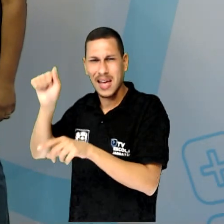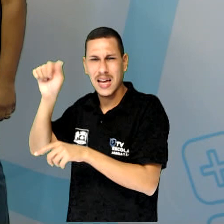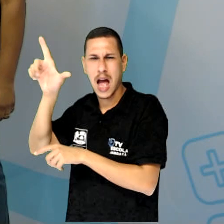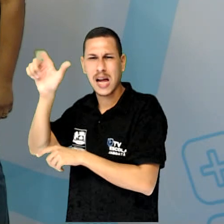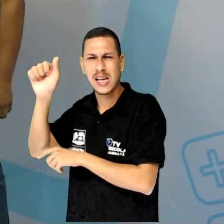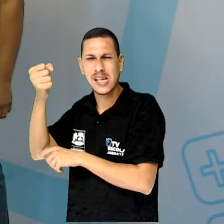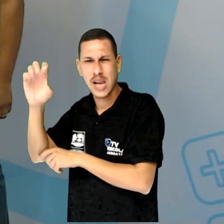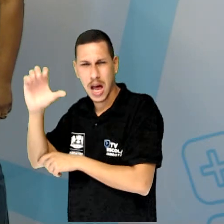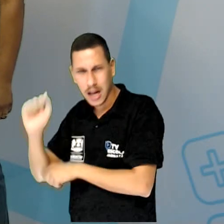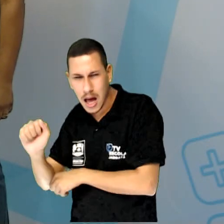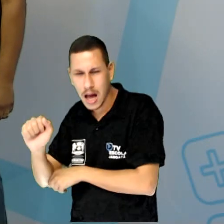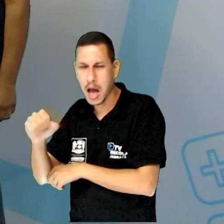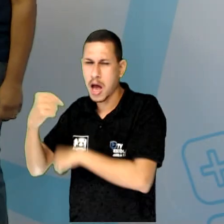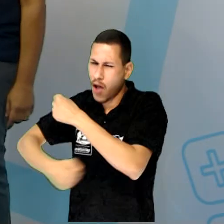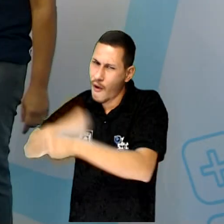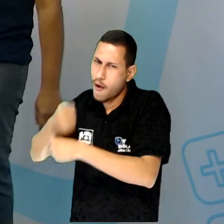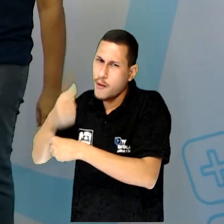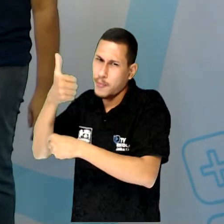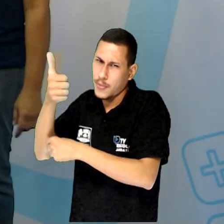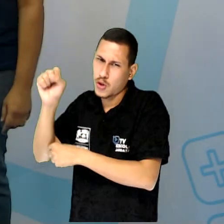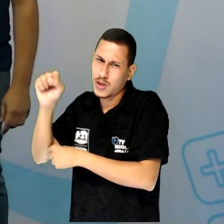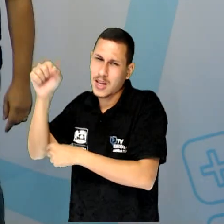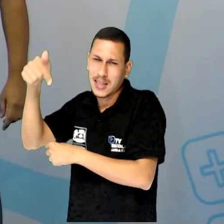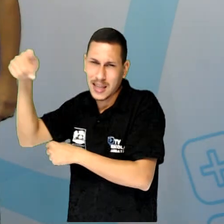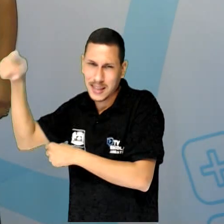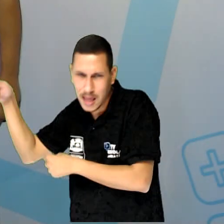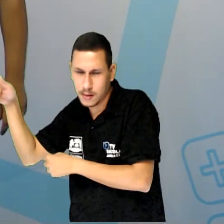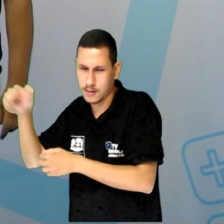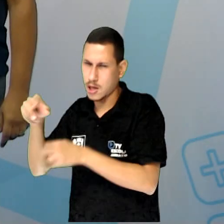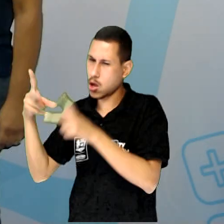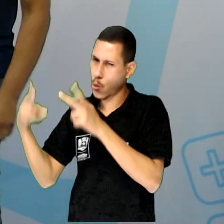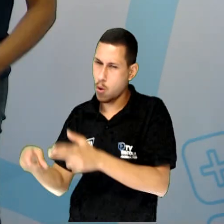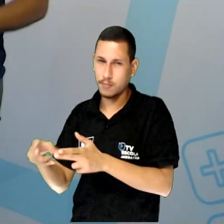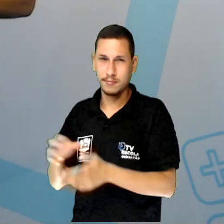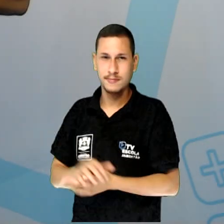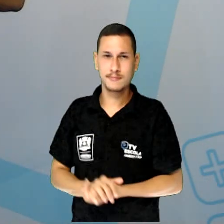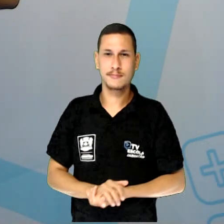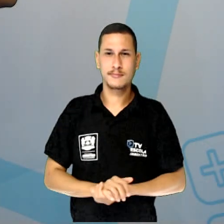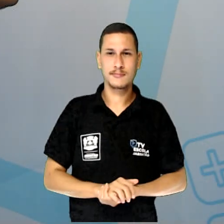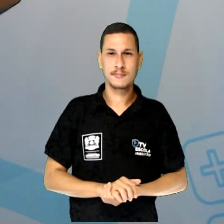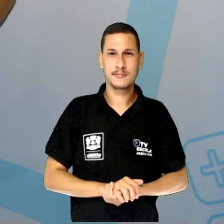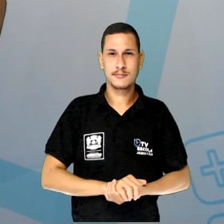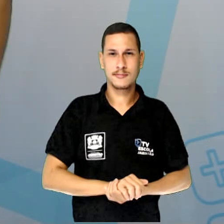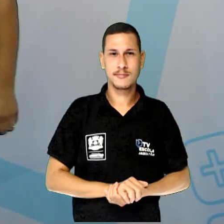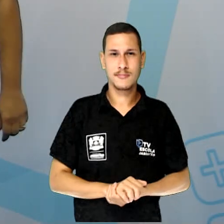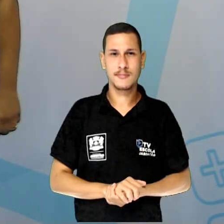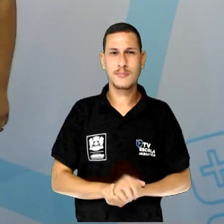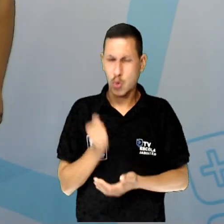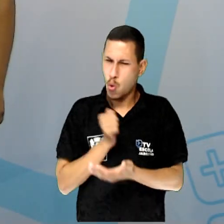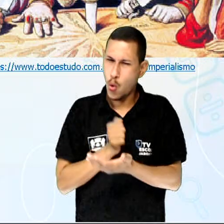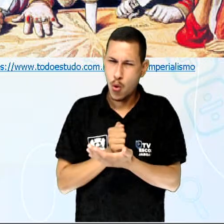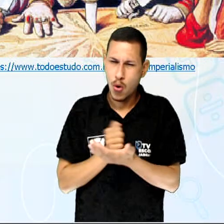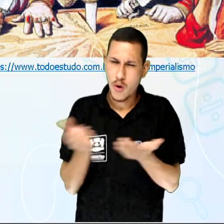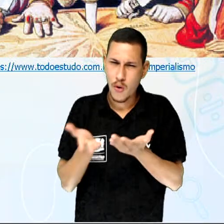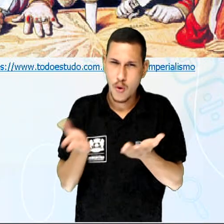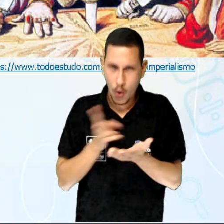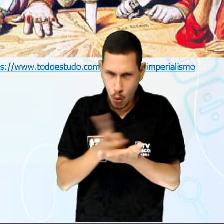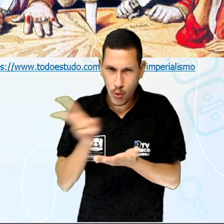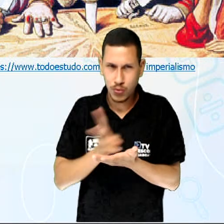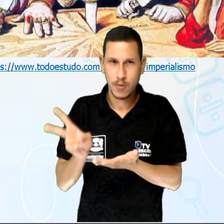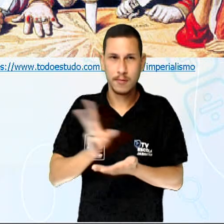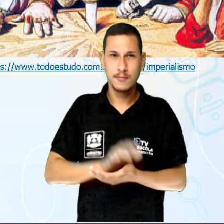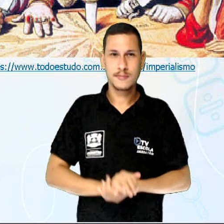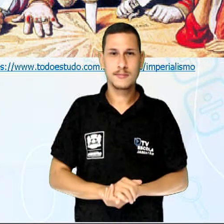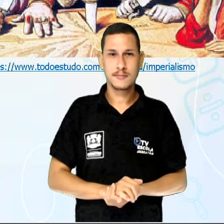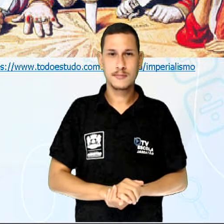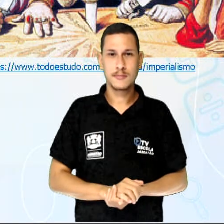1898 e 1867, respectivamente. Vamos lá, vamos para o próximo? E aí a gente vai